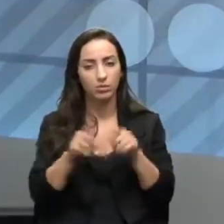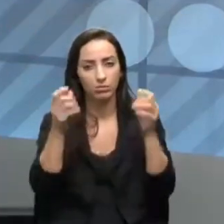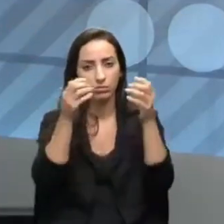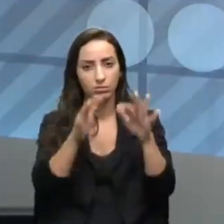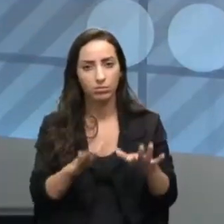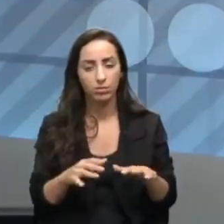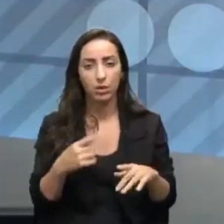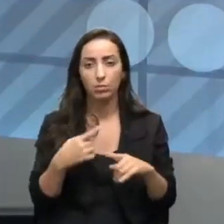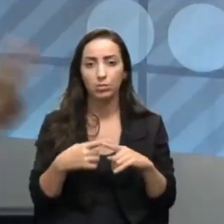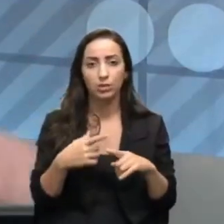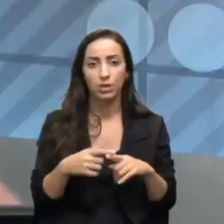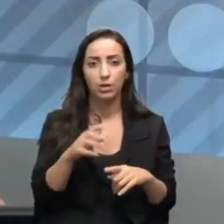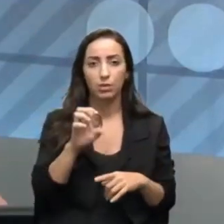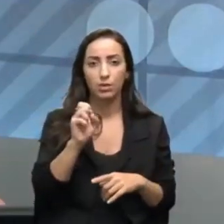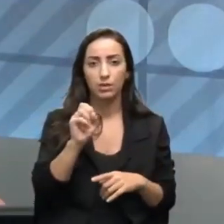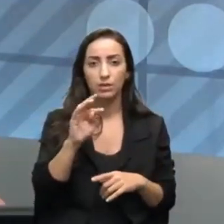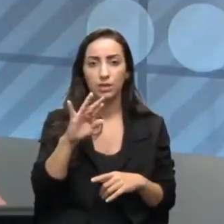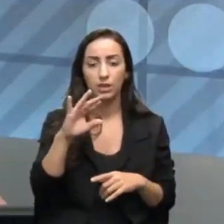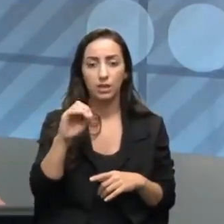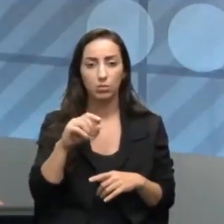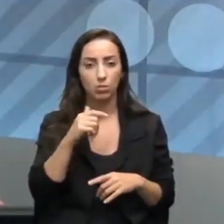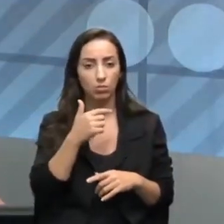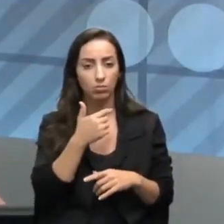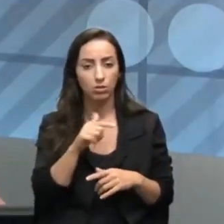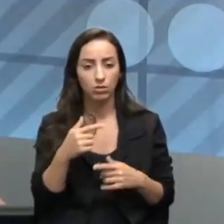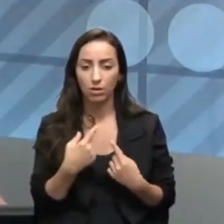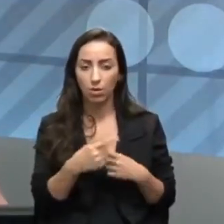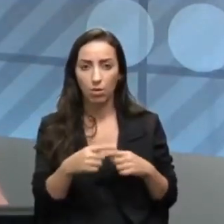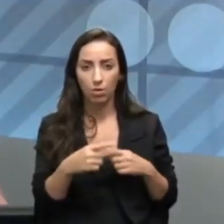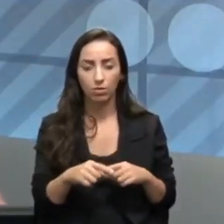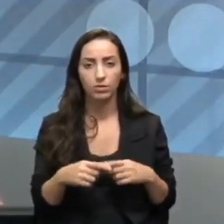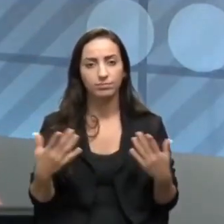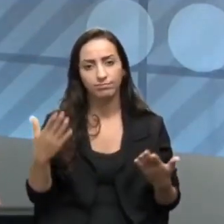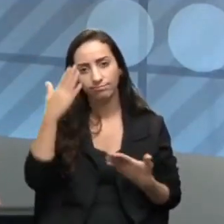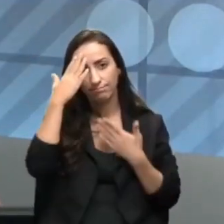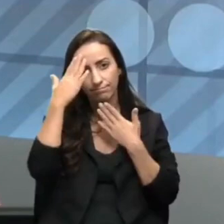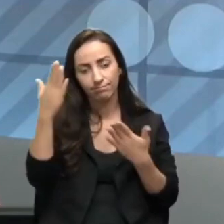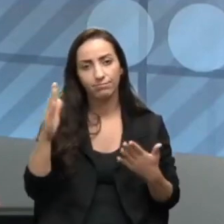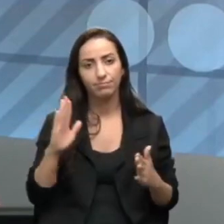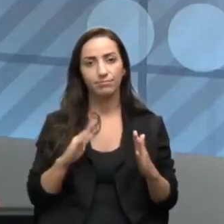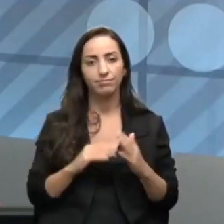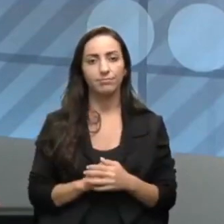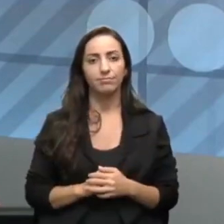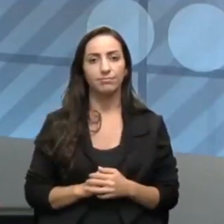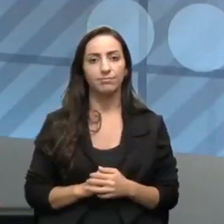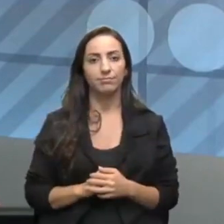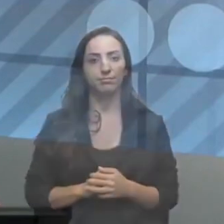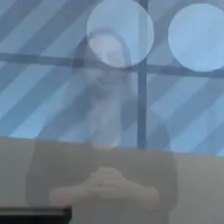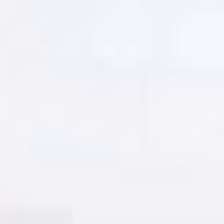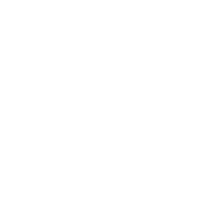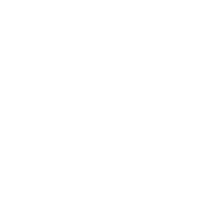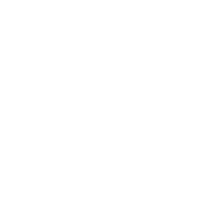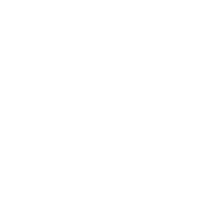não combate a fissuração, tá? Então, pessoal, muito obrigada e até a próxima!